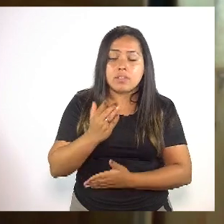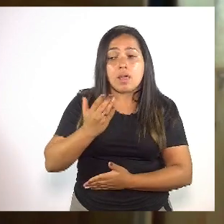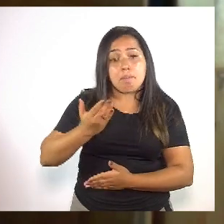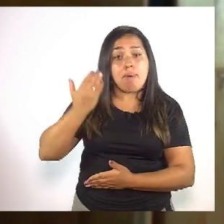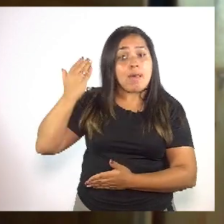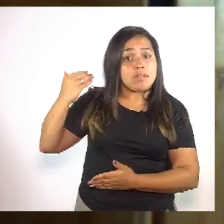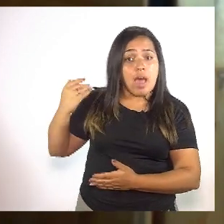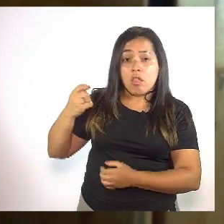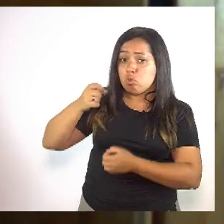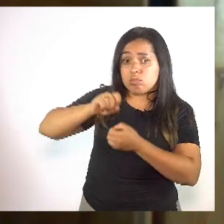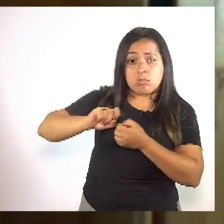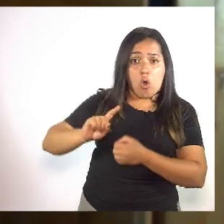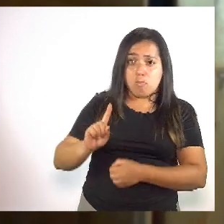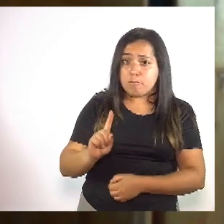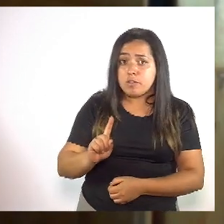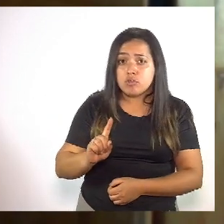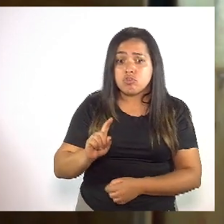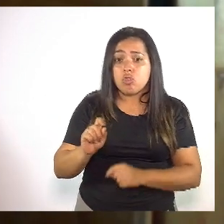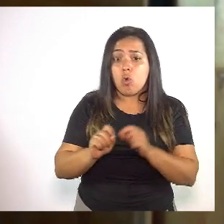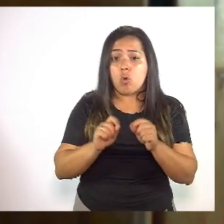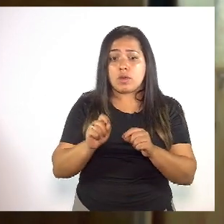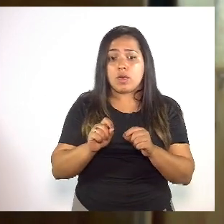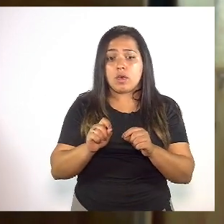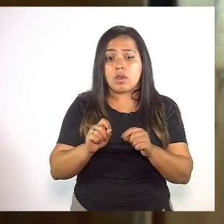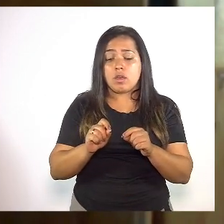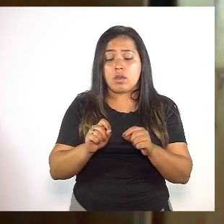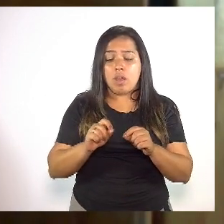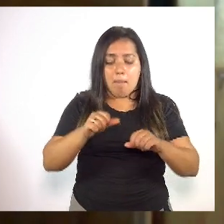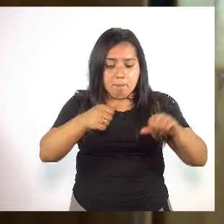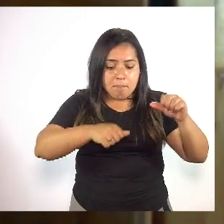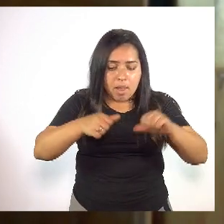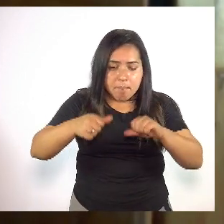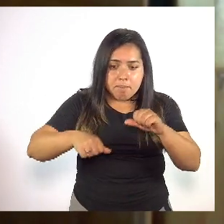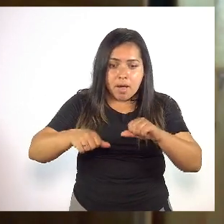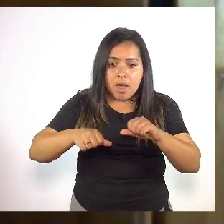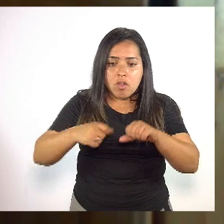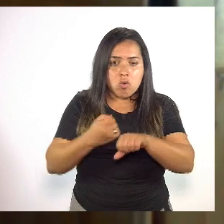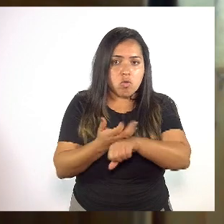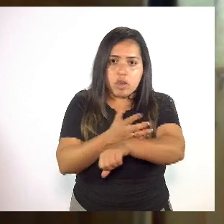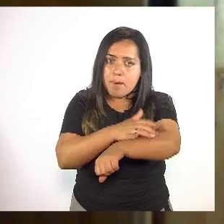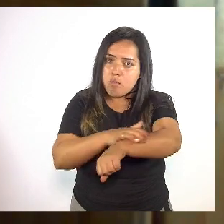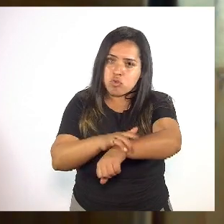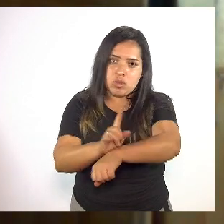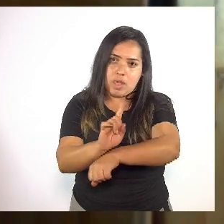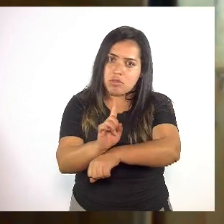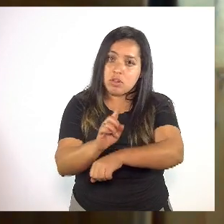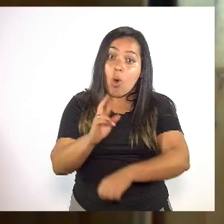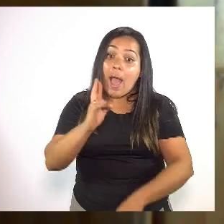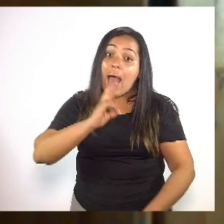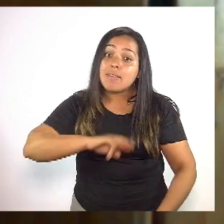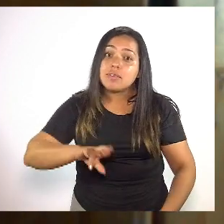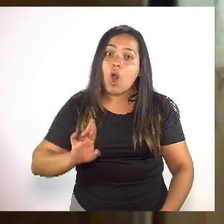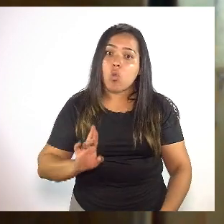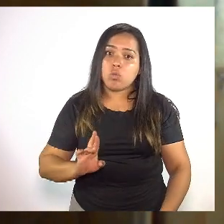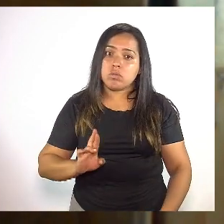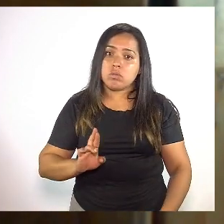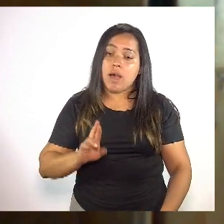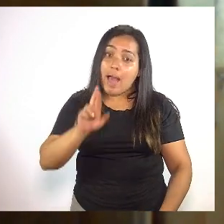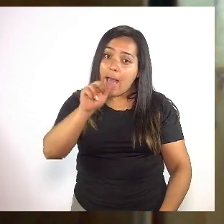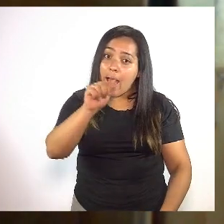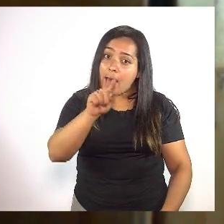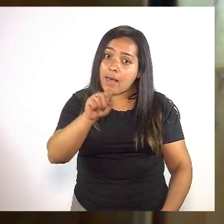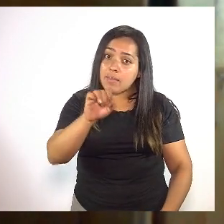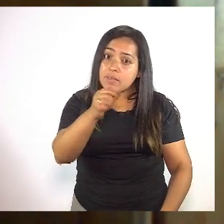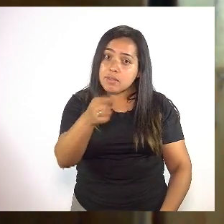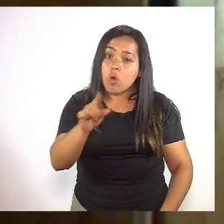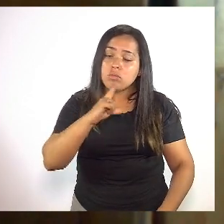época com fígado, fiz com a razão. Como faço aqui o meu voto